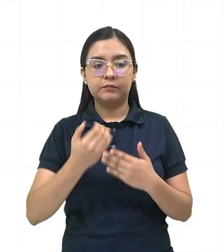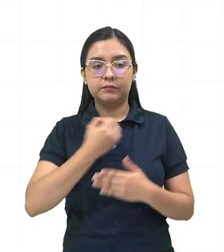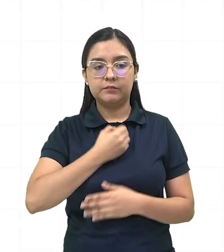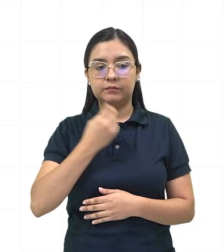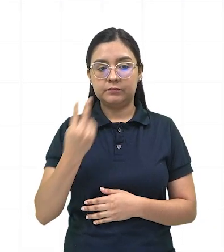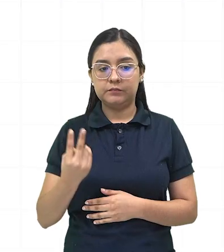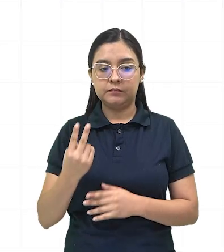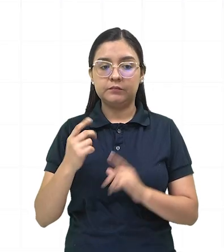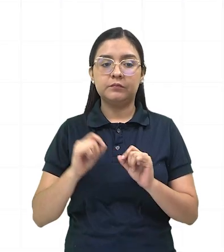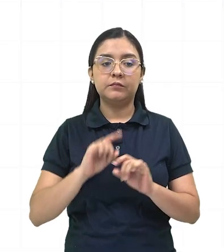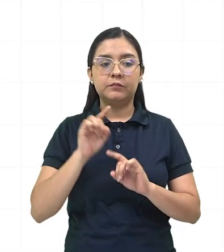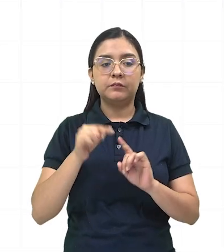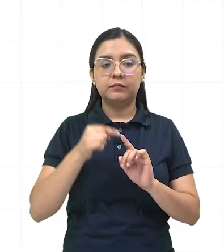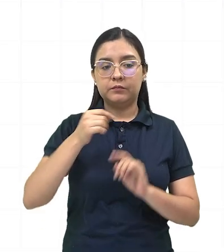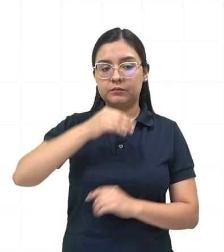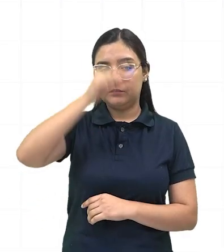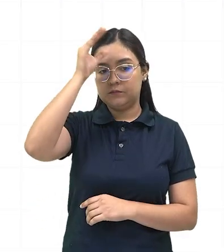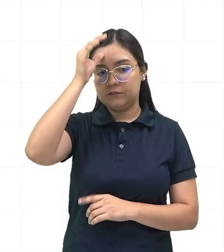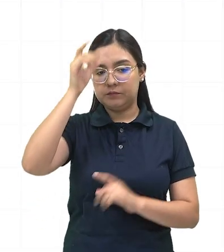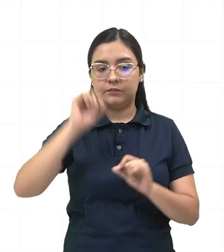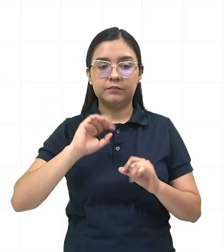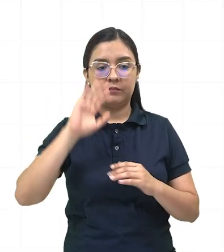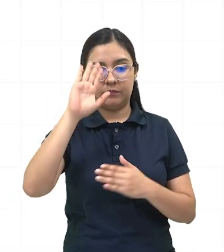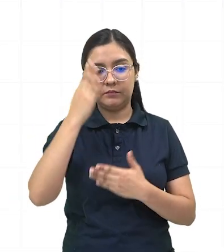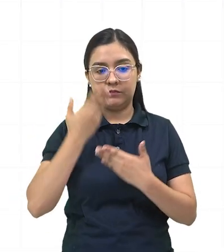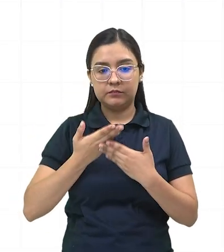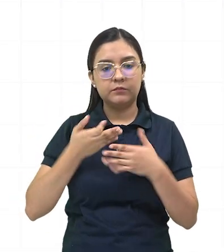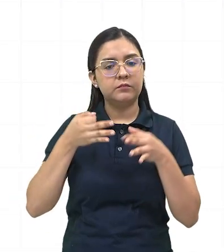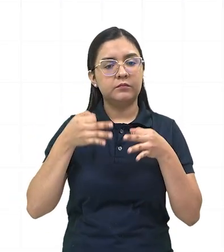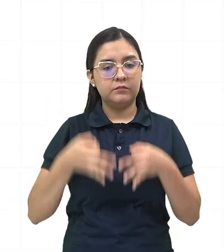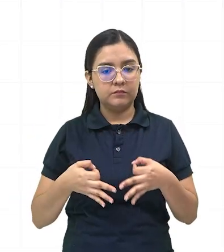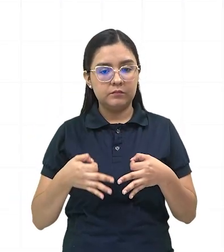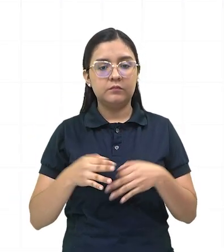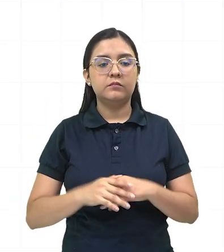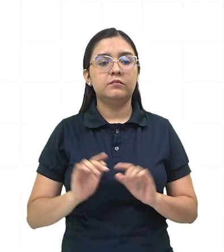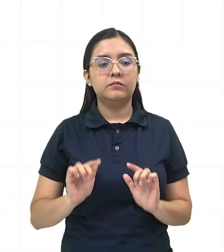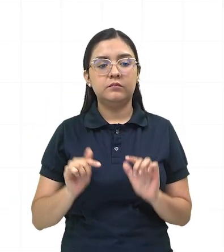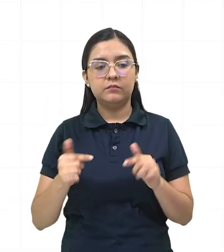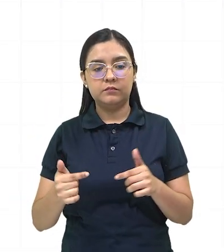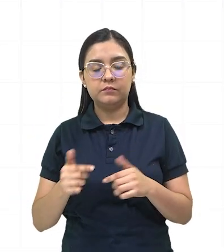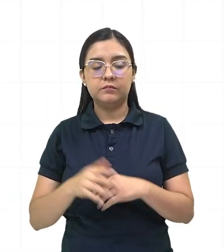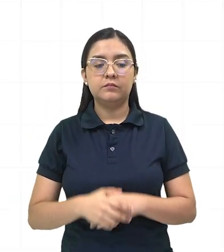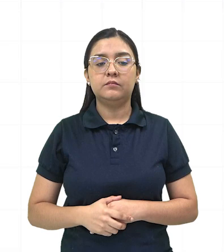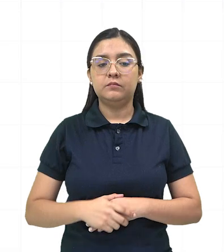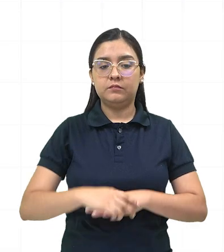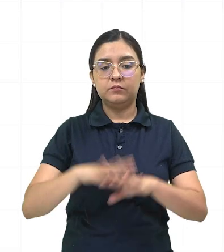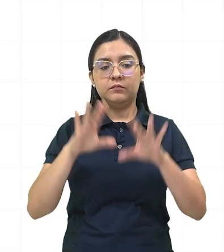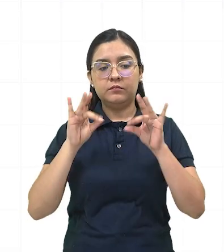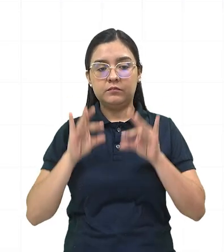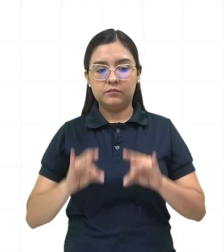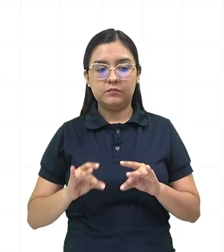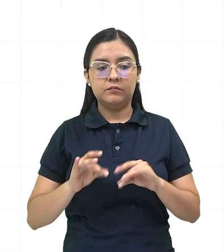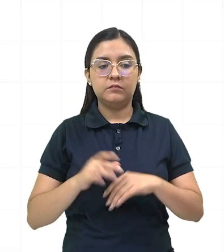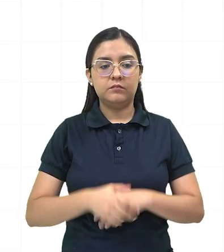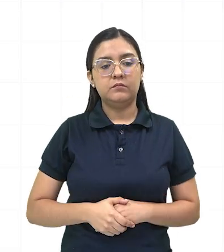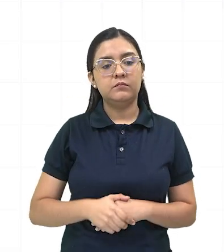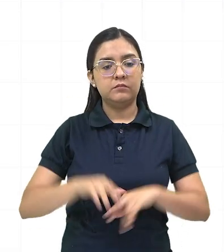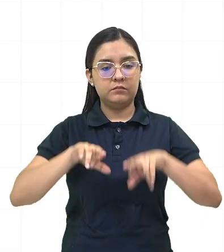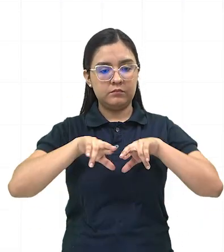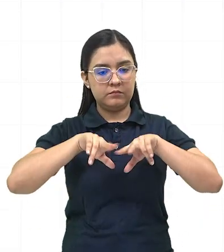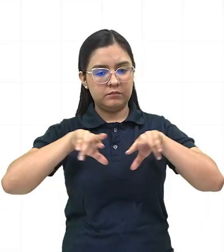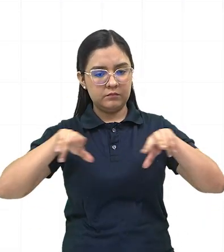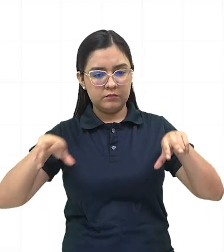de número 2, objeto de conhecimento, crenças, convicções e atitudes. Detalhamento,